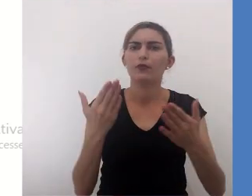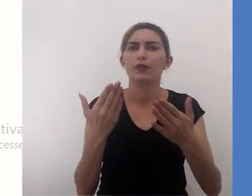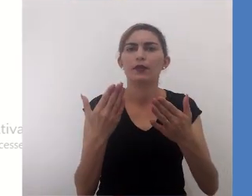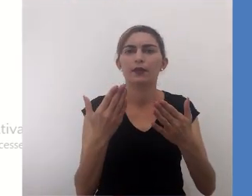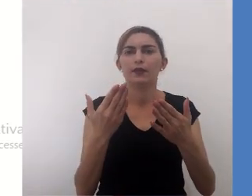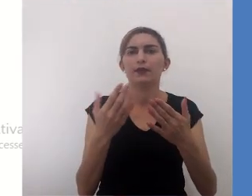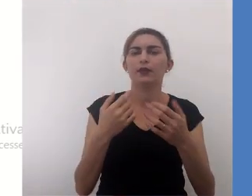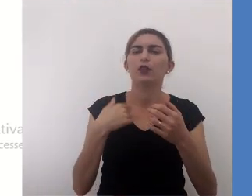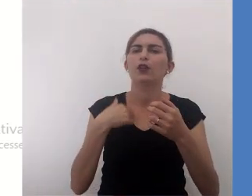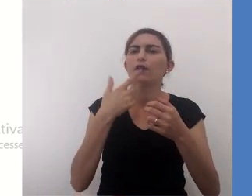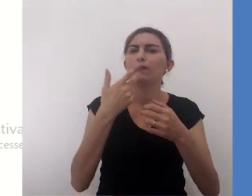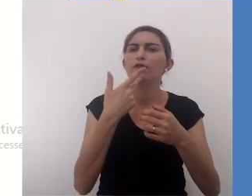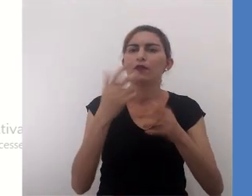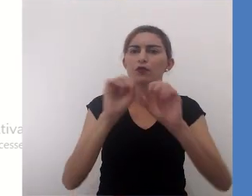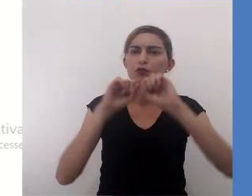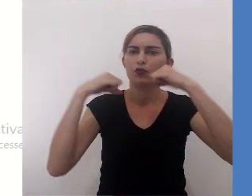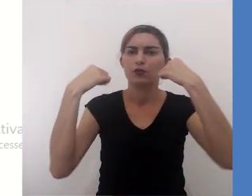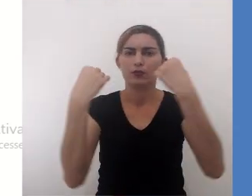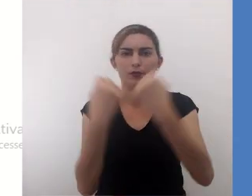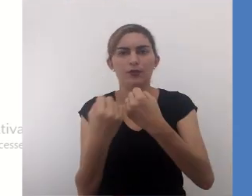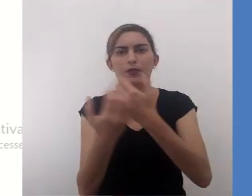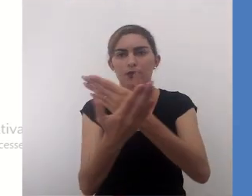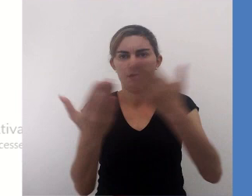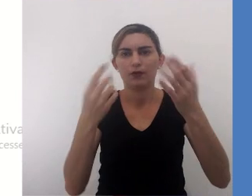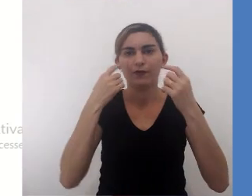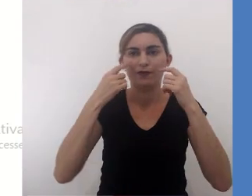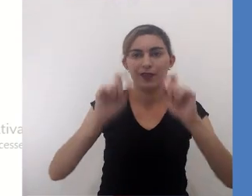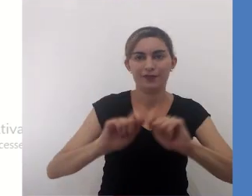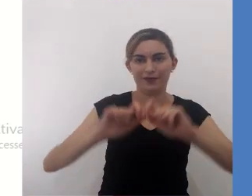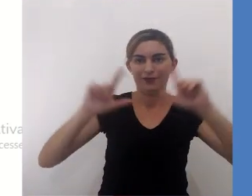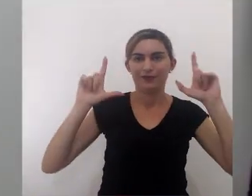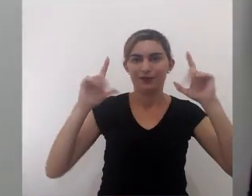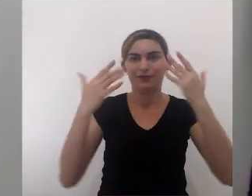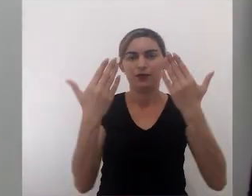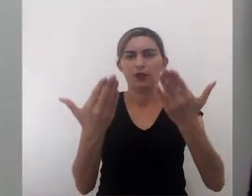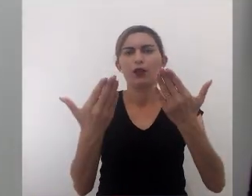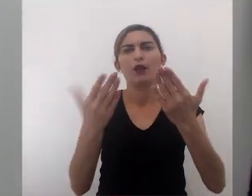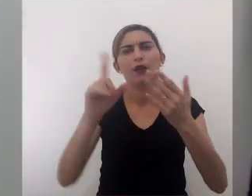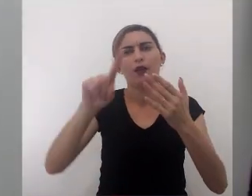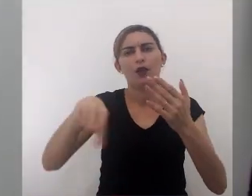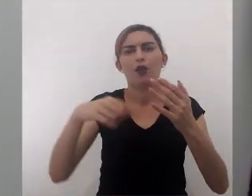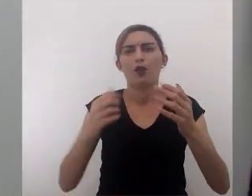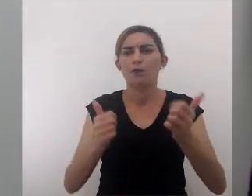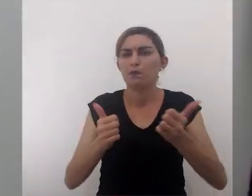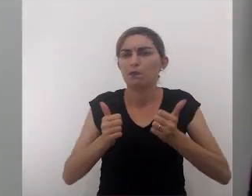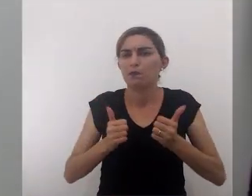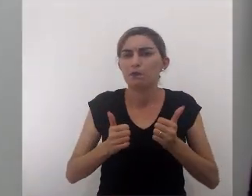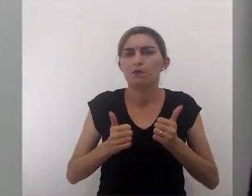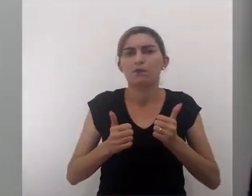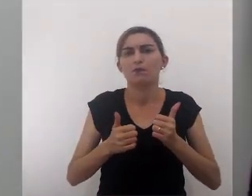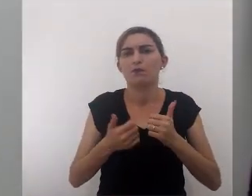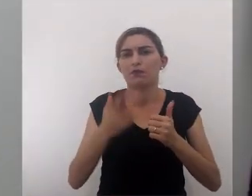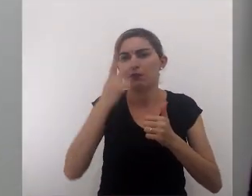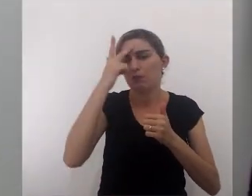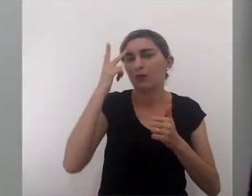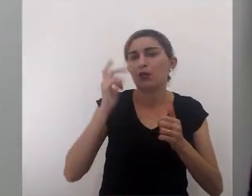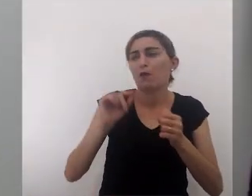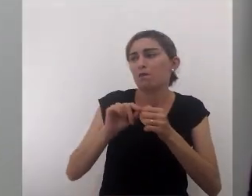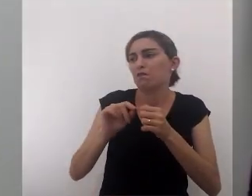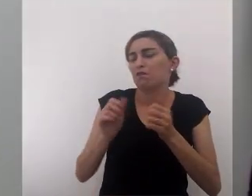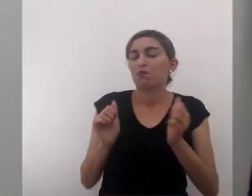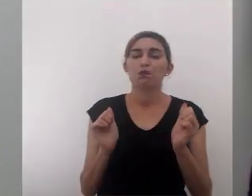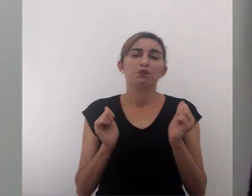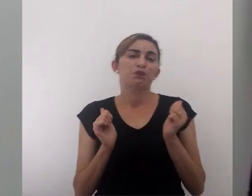Claude, o pior problema da sociedade, conforme vocês estão vendo aí na tela, é a ociosidade, né?